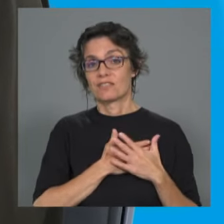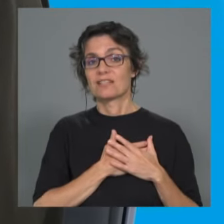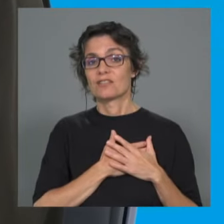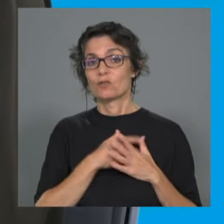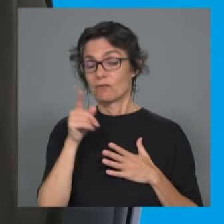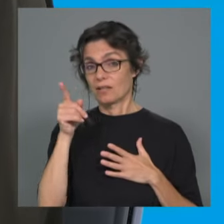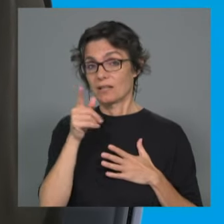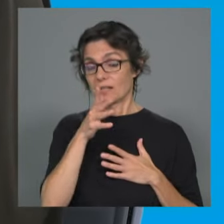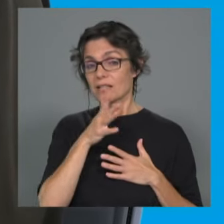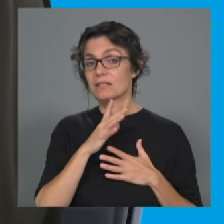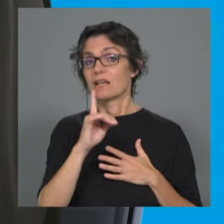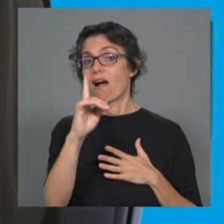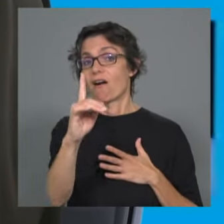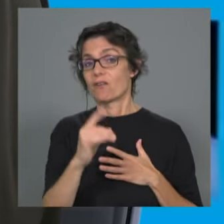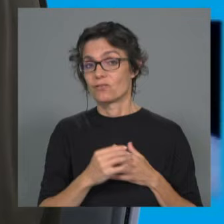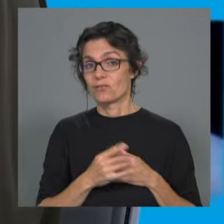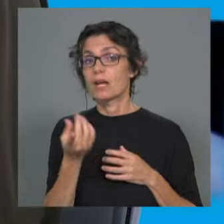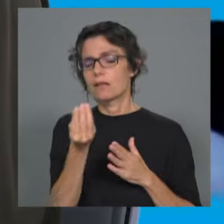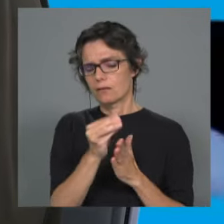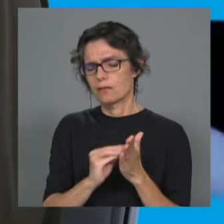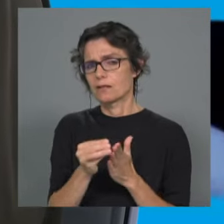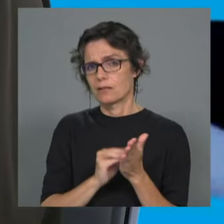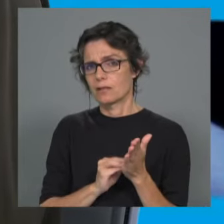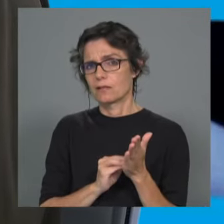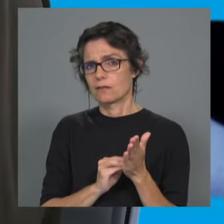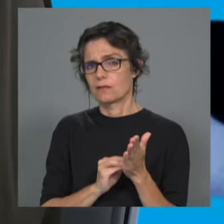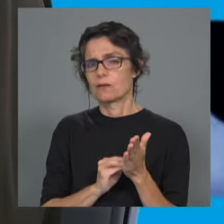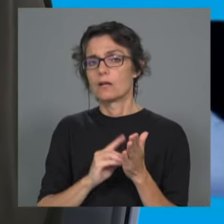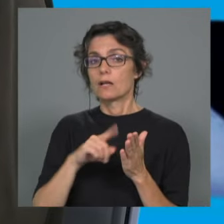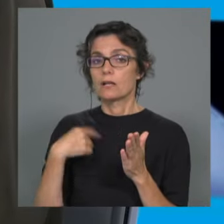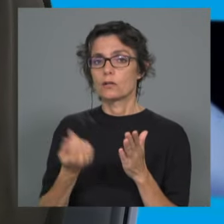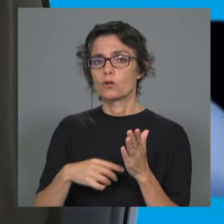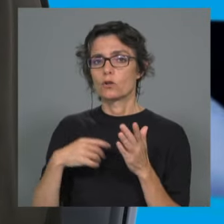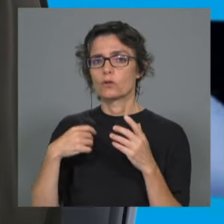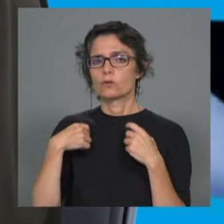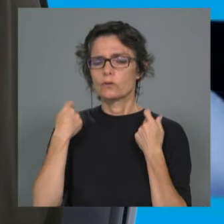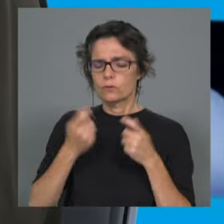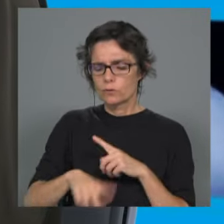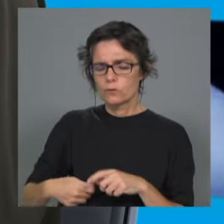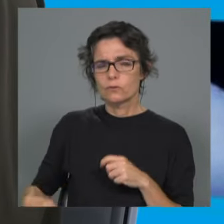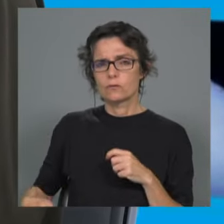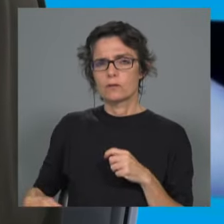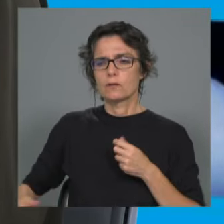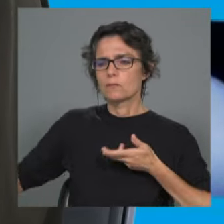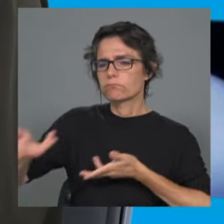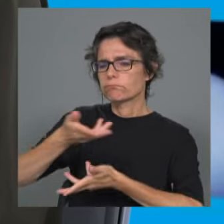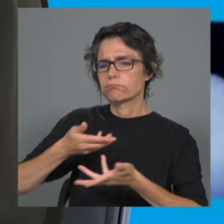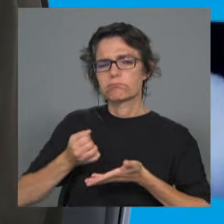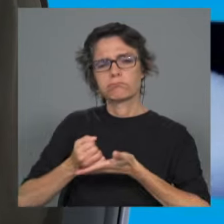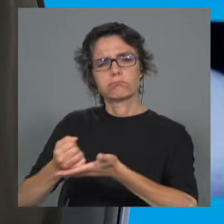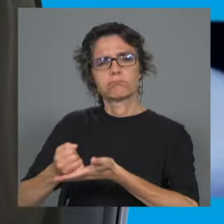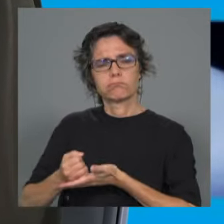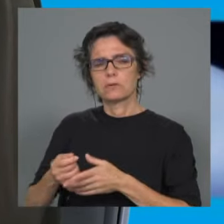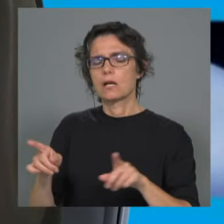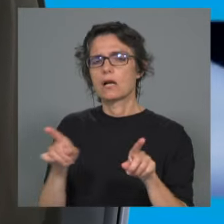costumava dizer e escreveu nos seus escritos que os frades devem ser uns para os outros como a mãe é para